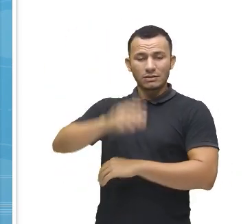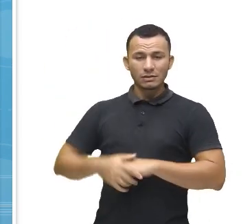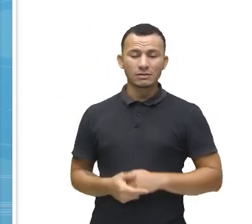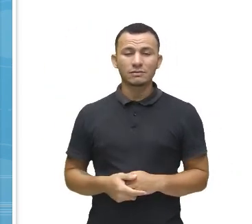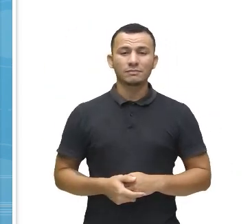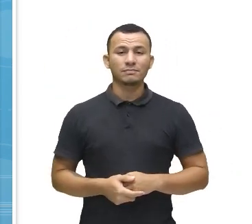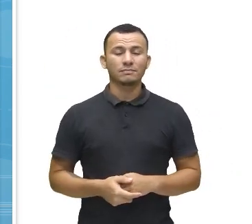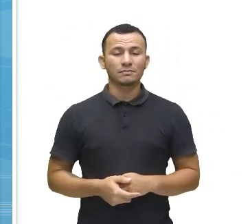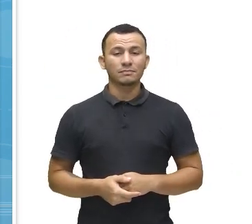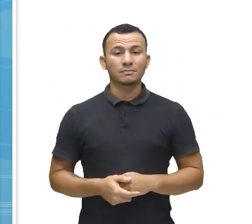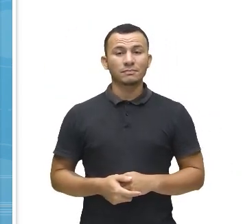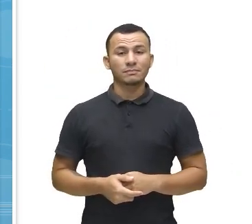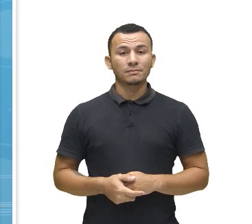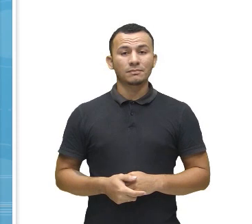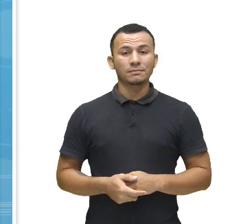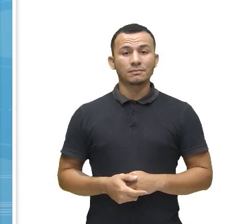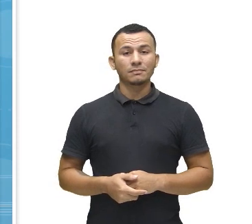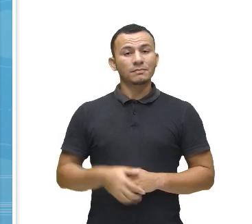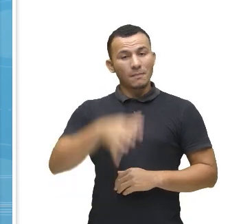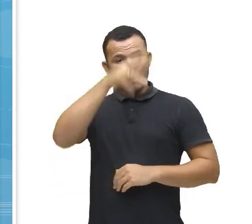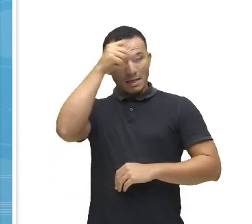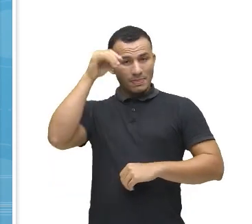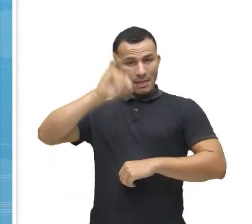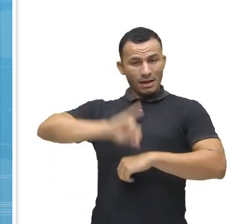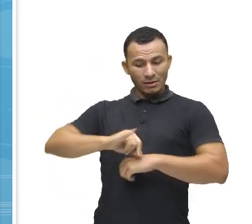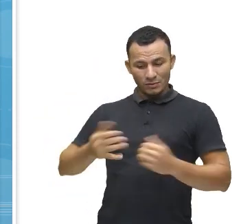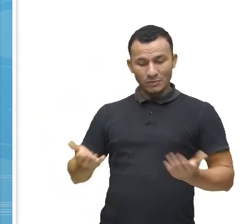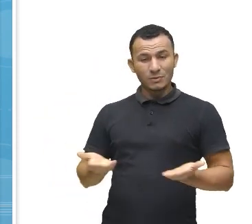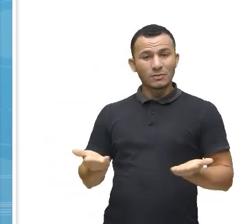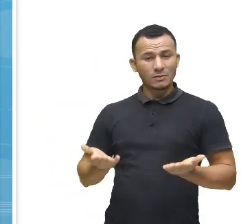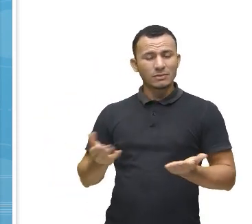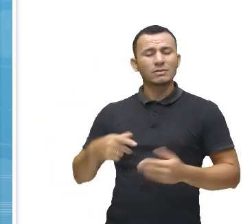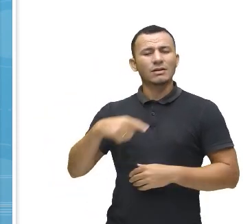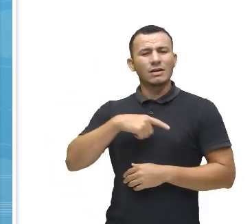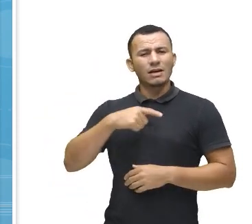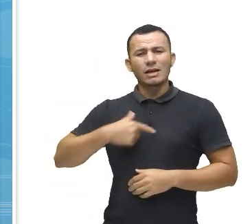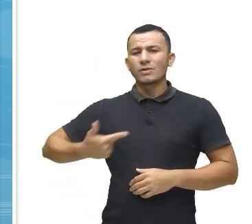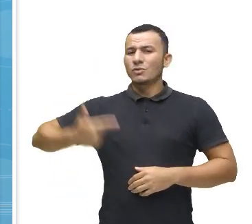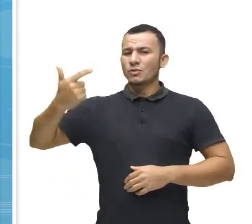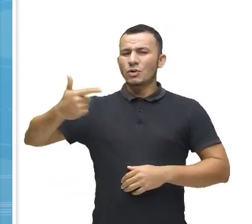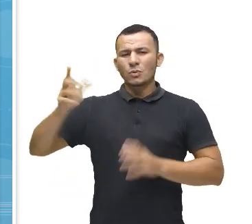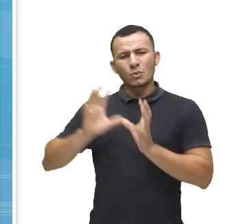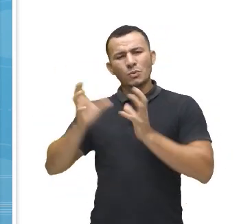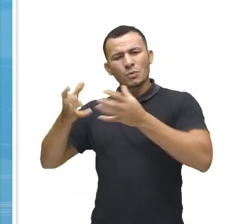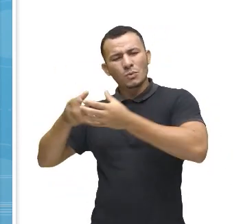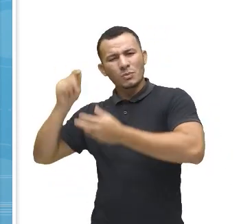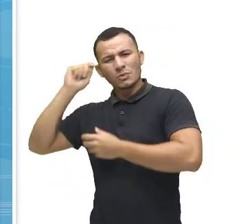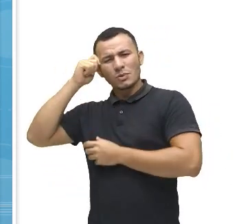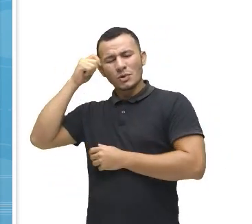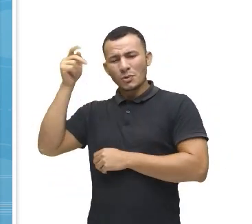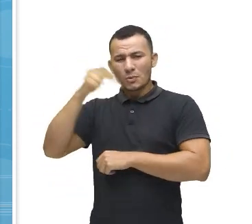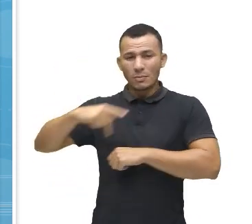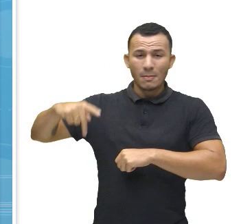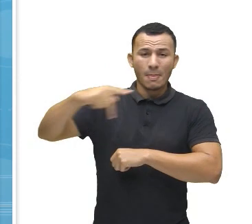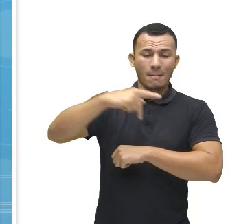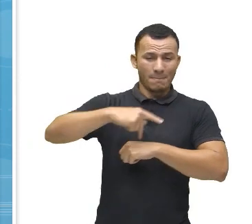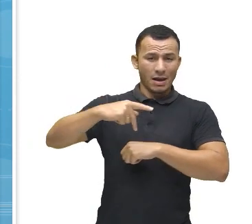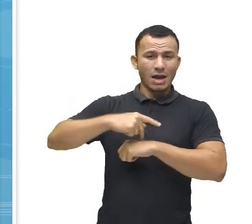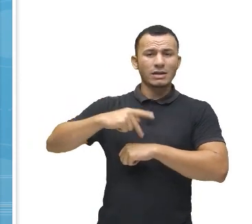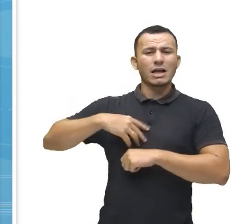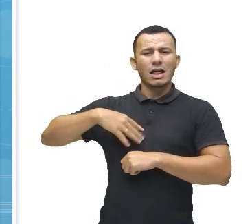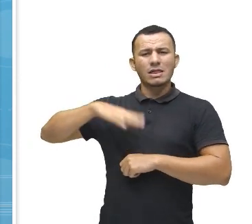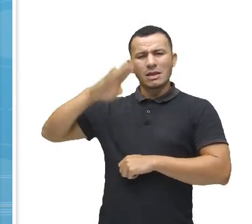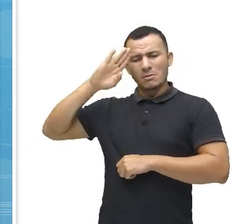Na nossa capital, Manaus, aqui em Manaus, como eu falei para vocês, existe o segundo quilombo urbano do país, título recebido lá